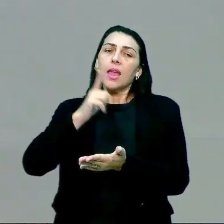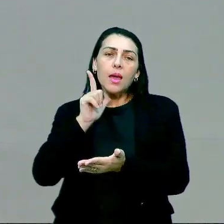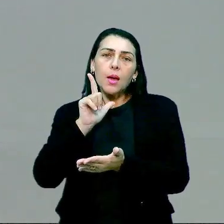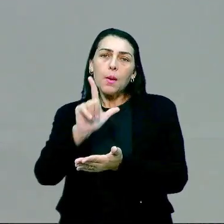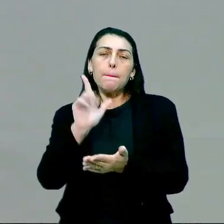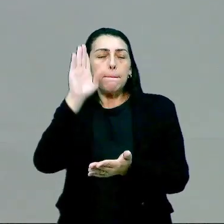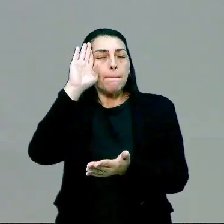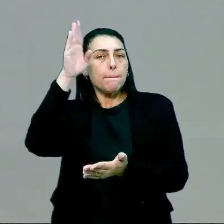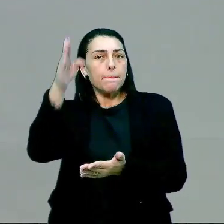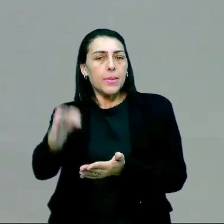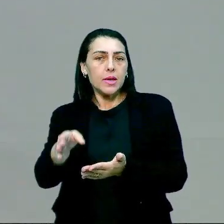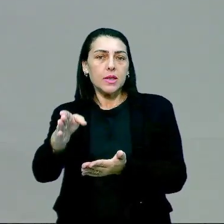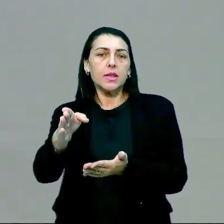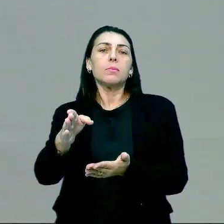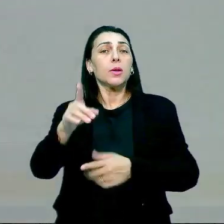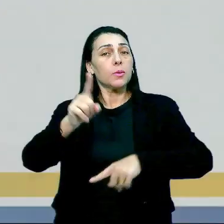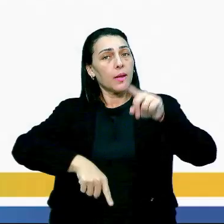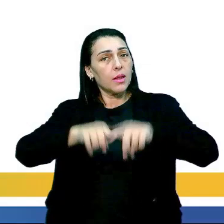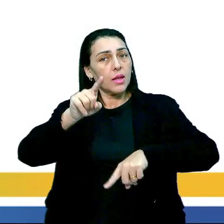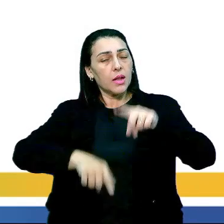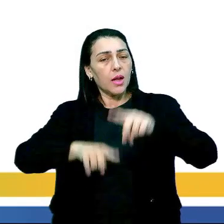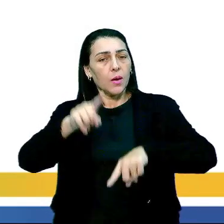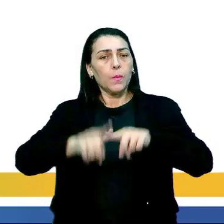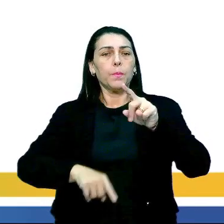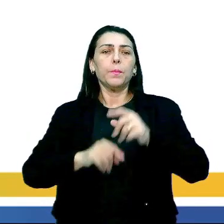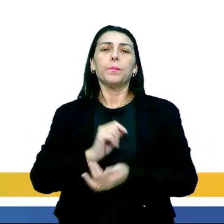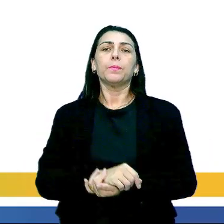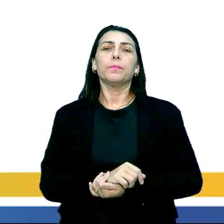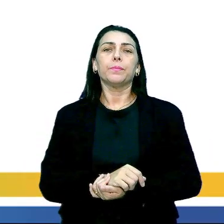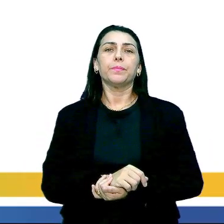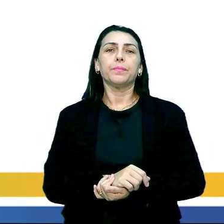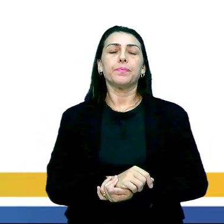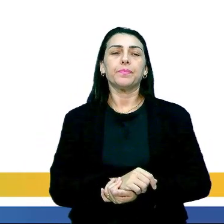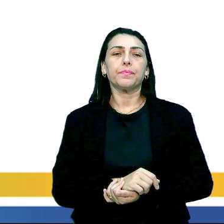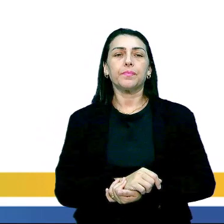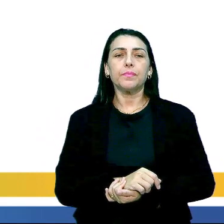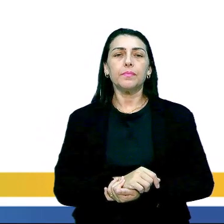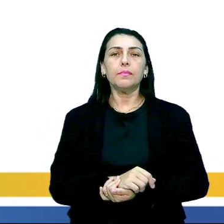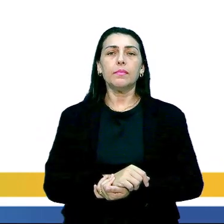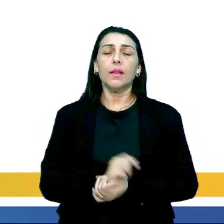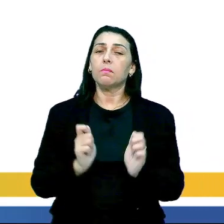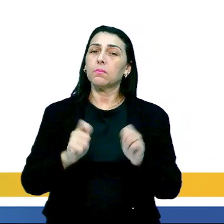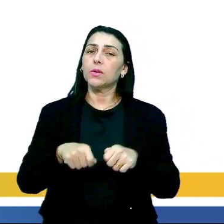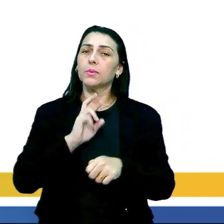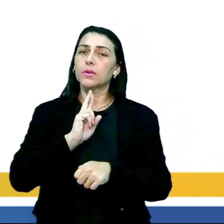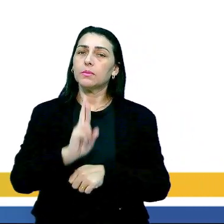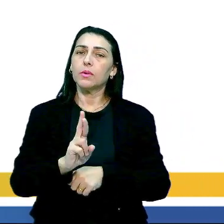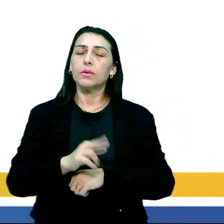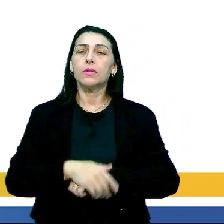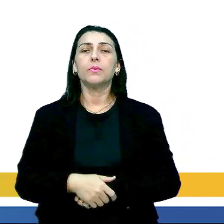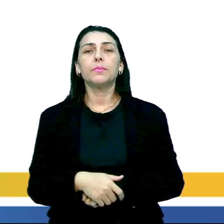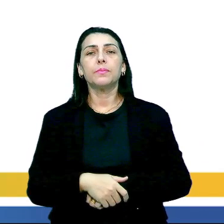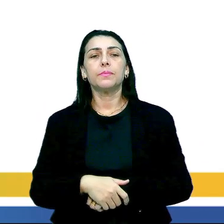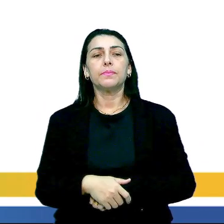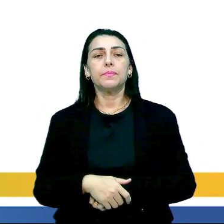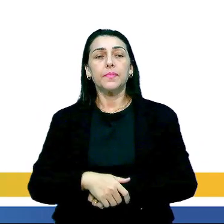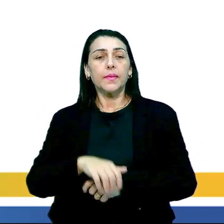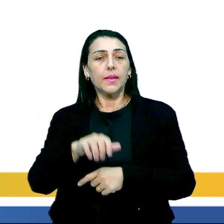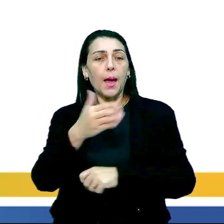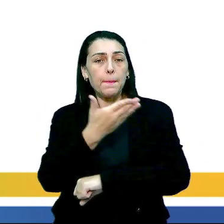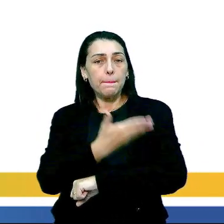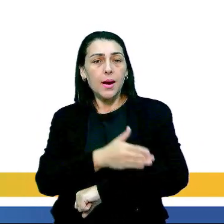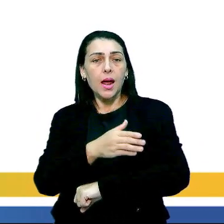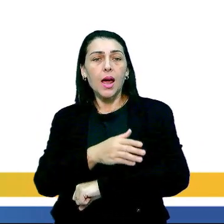algo principalmente de ordem material. Vamos para o comando da questão e as possibilidades de resposta. A